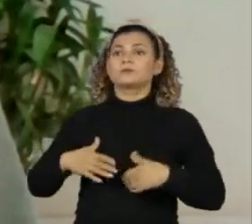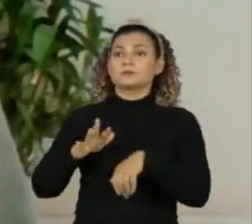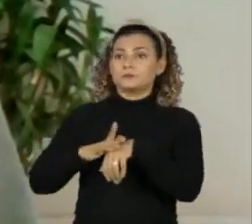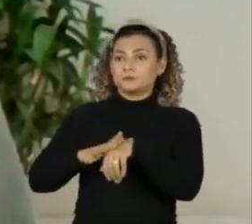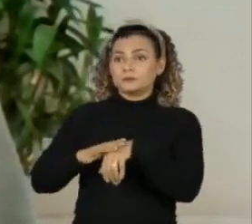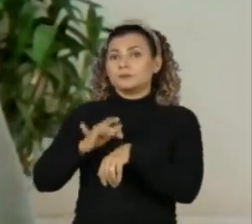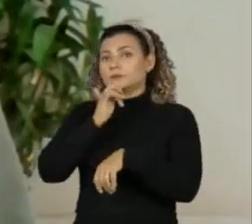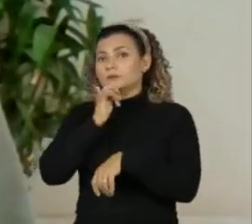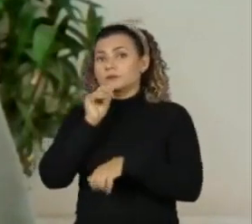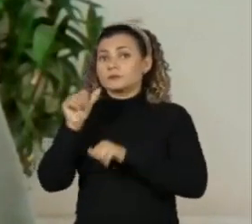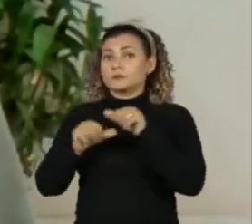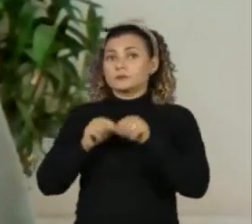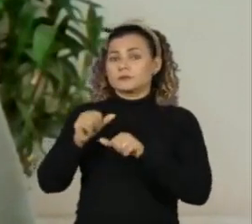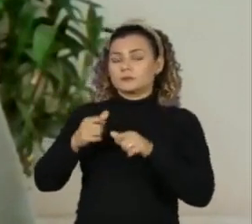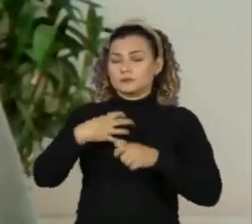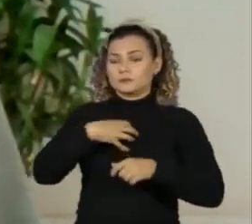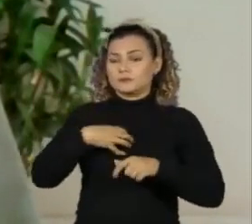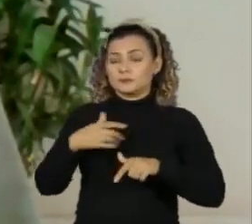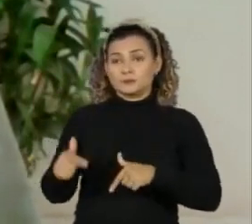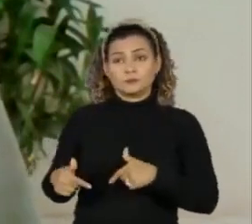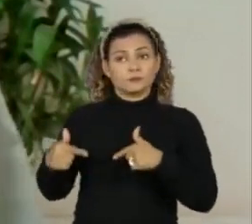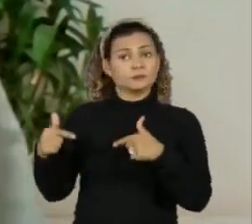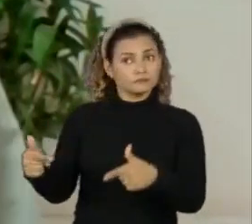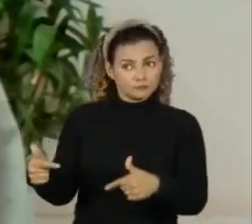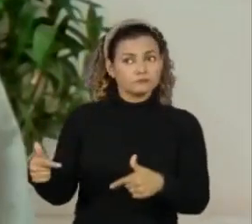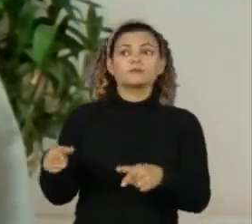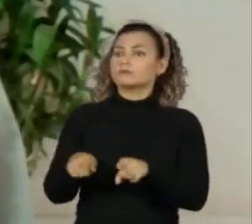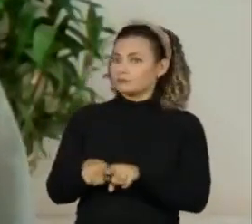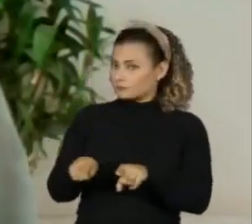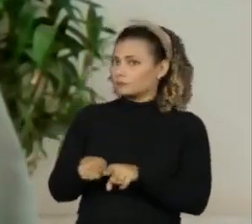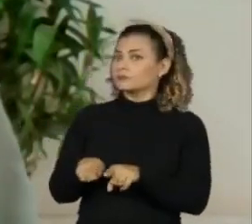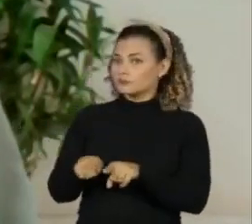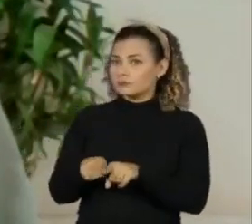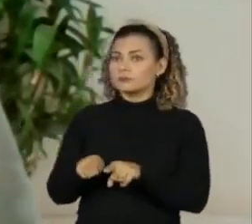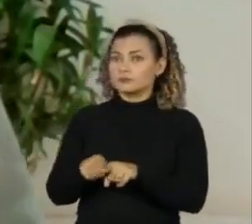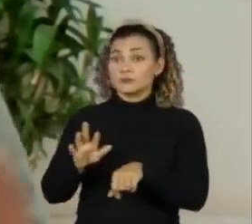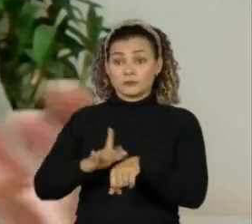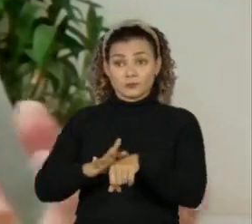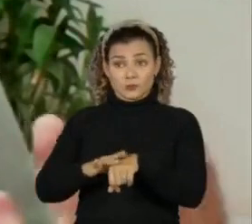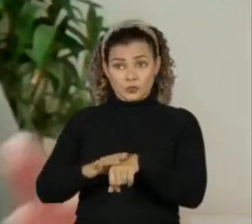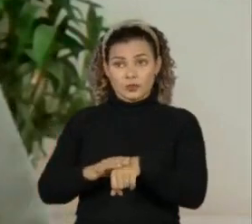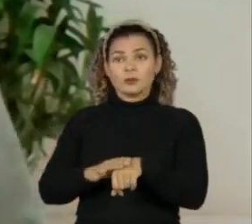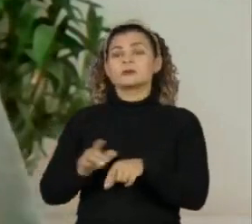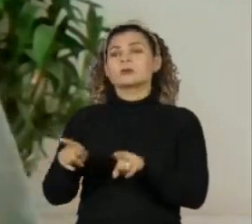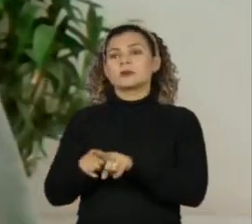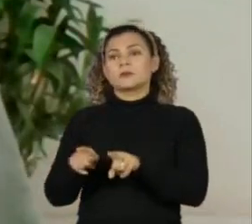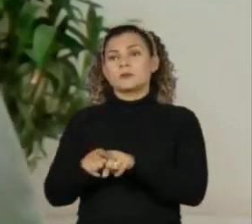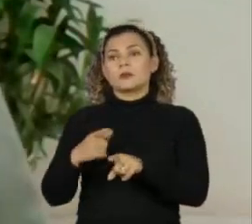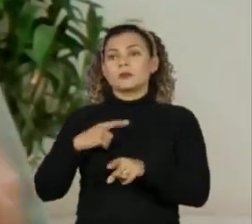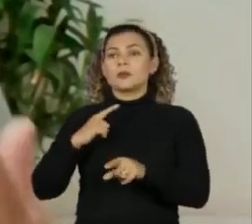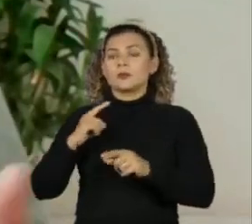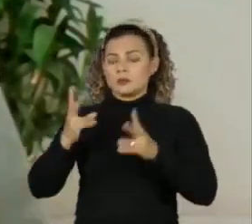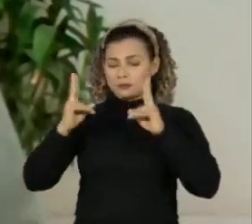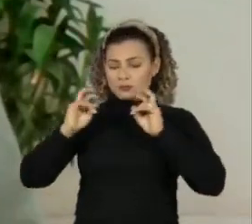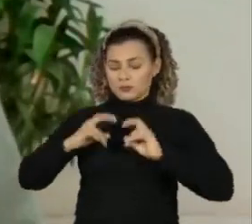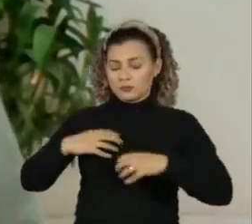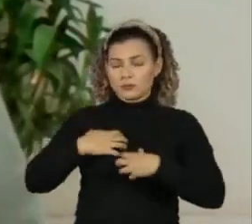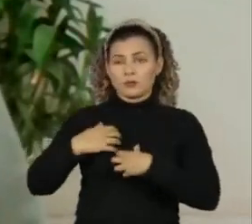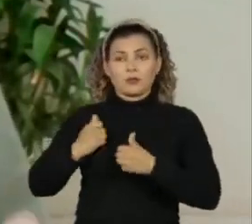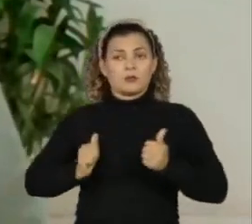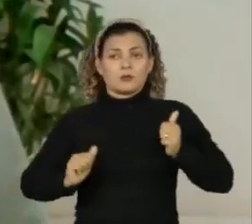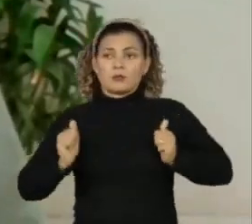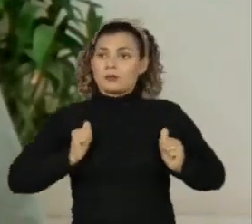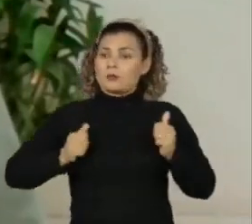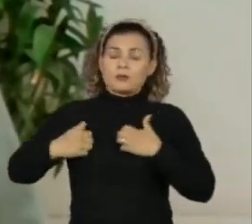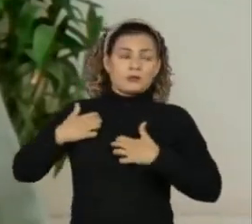descrevi, também alterações de comportamento que são comuns com a evolução da doença, desde apatia até